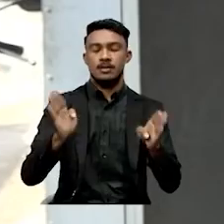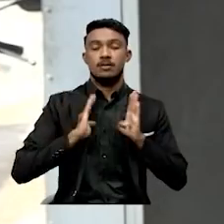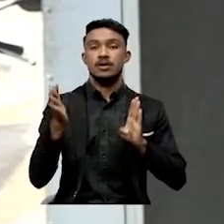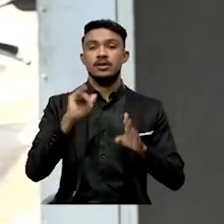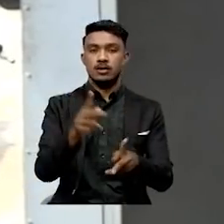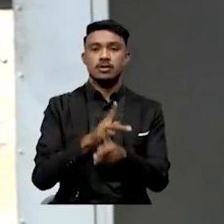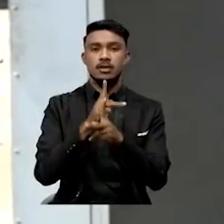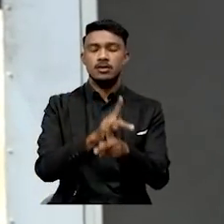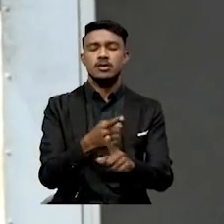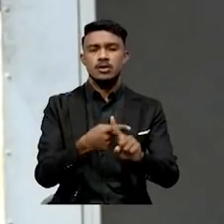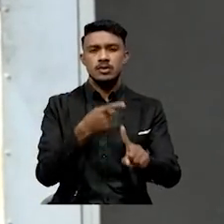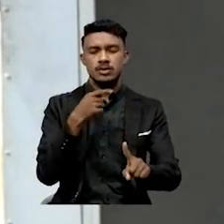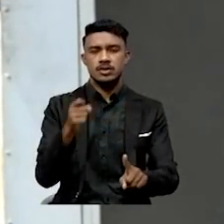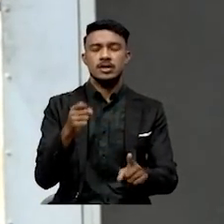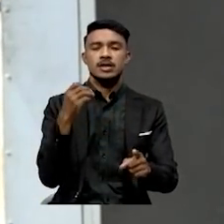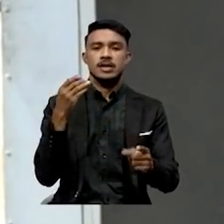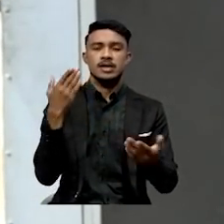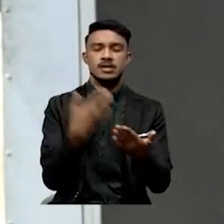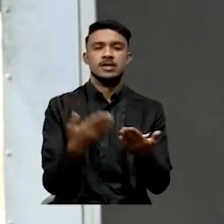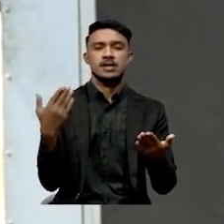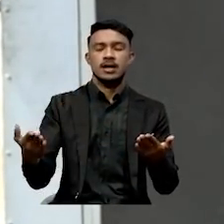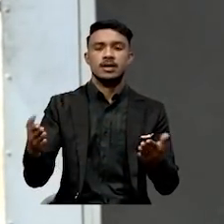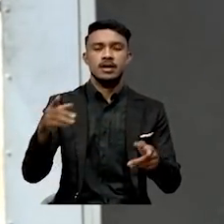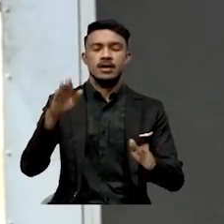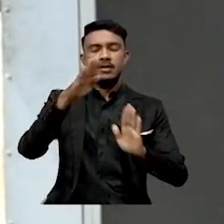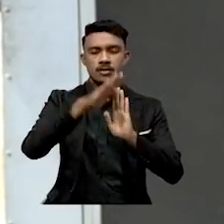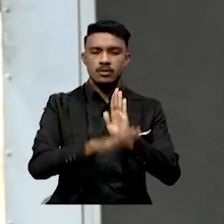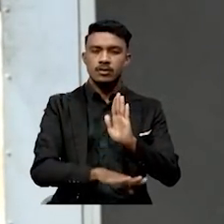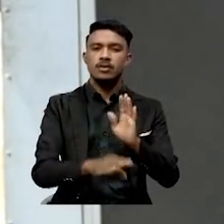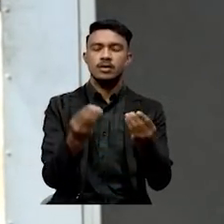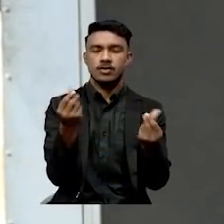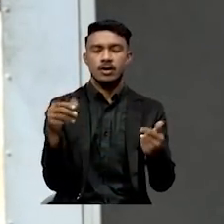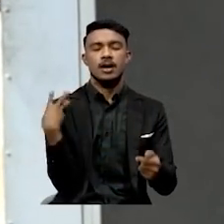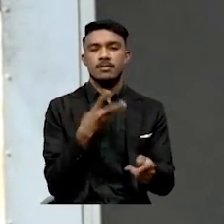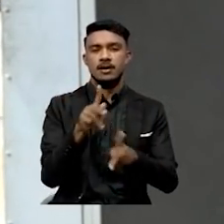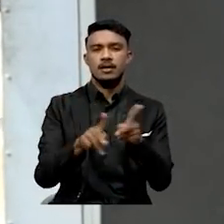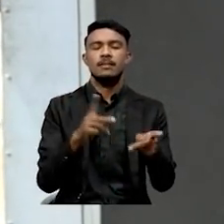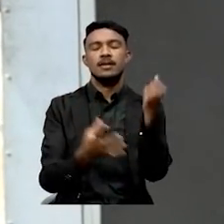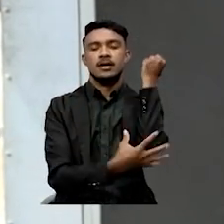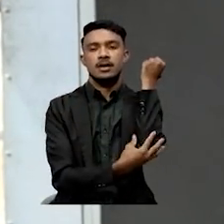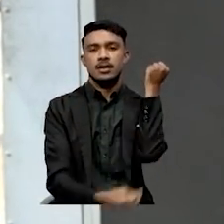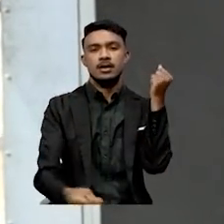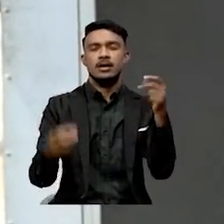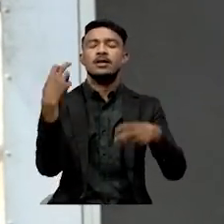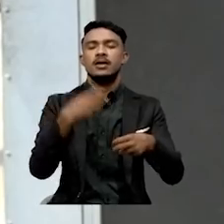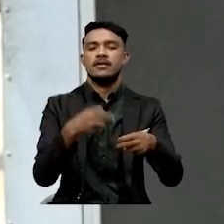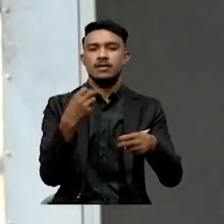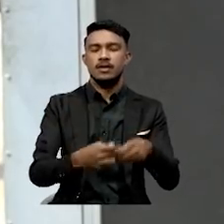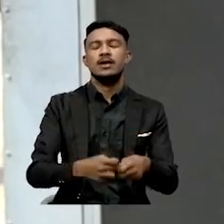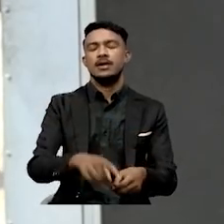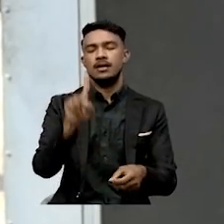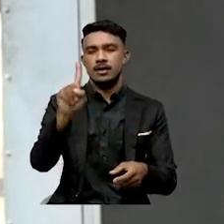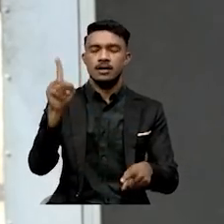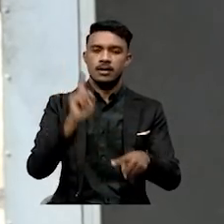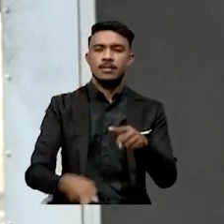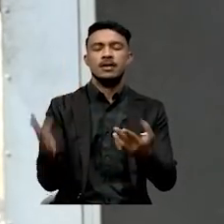ini potir, mesti kontrol sesuatu full itu untuk aku. Aku boleh kiat pun. Terus ini terus cara ini berdia. Agar terus